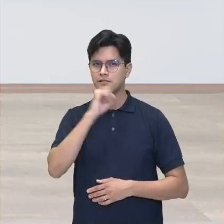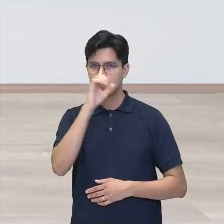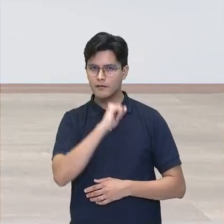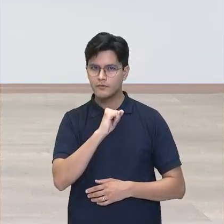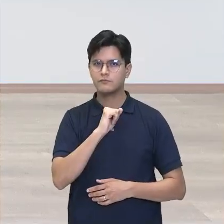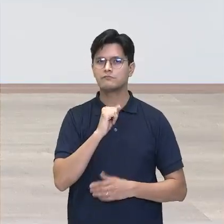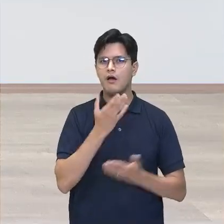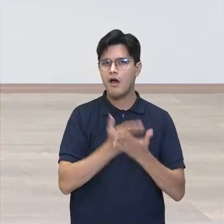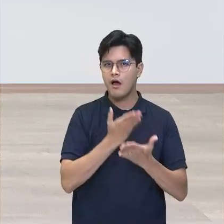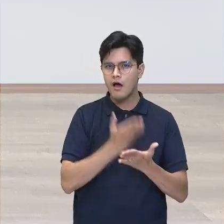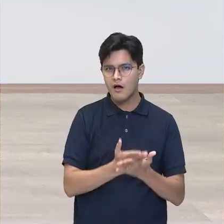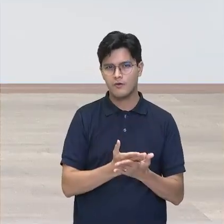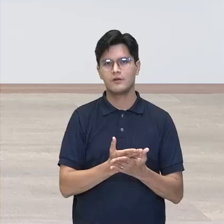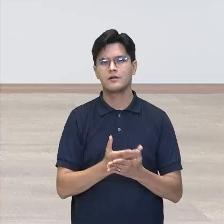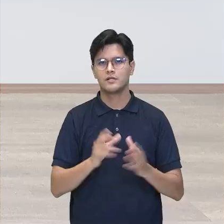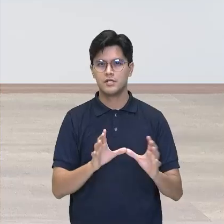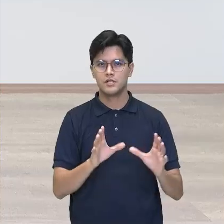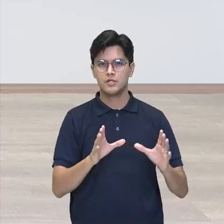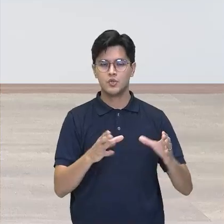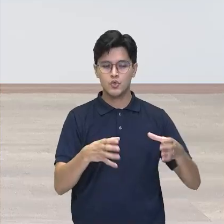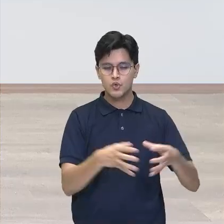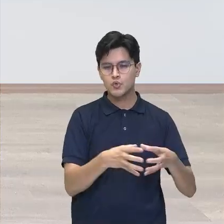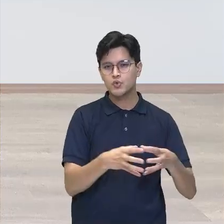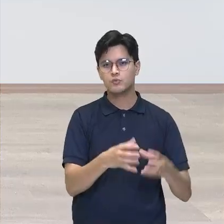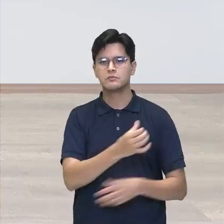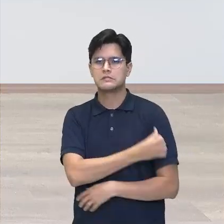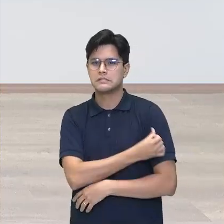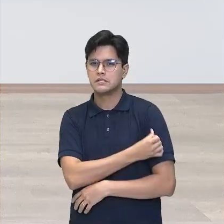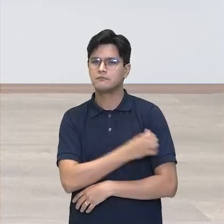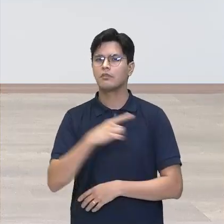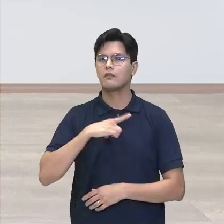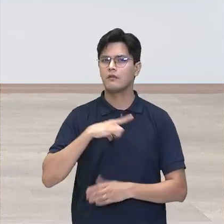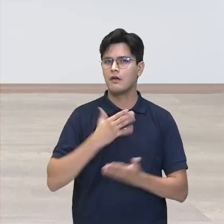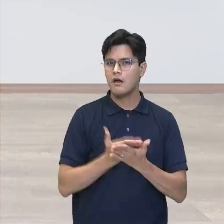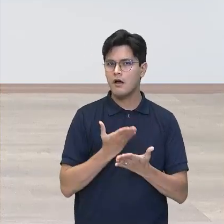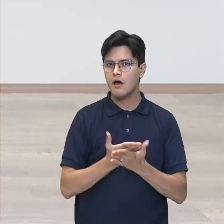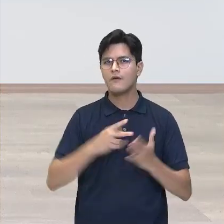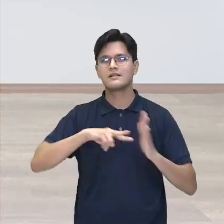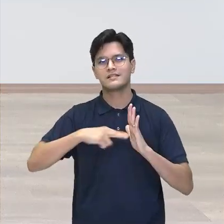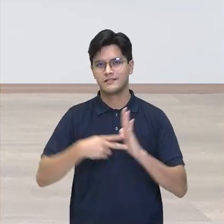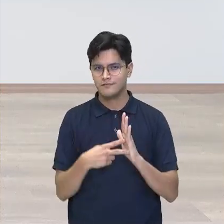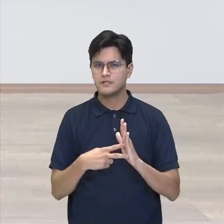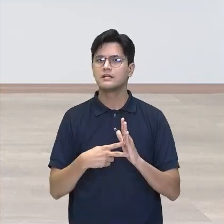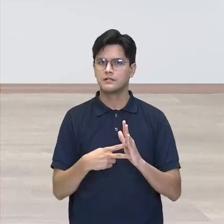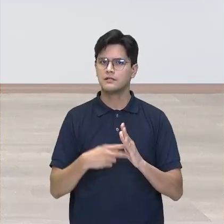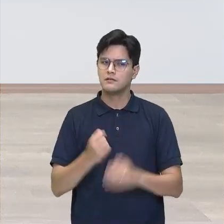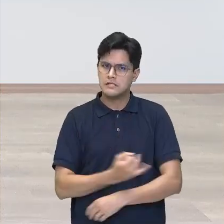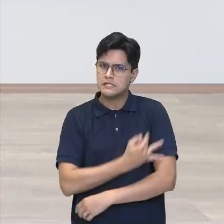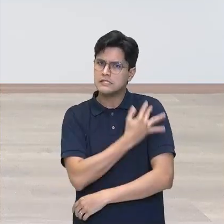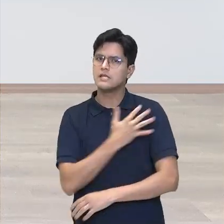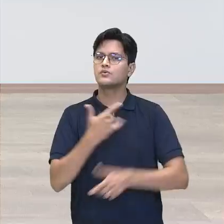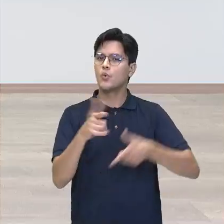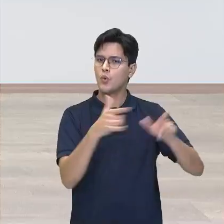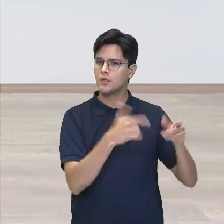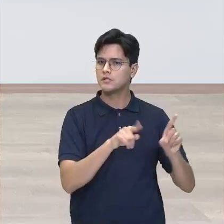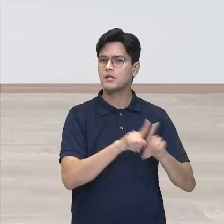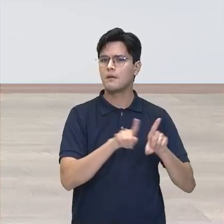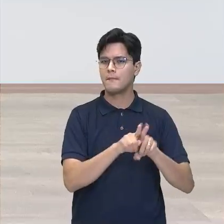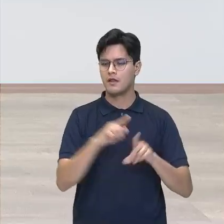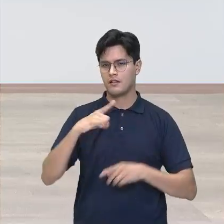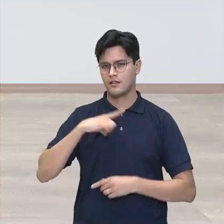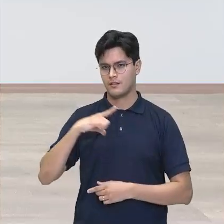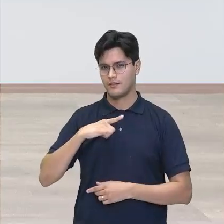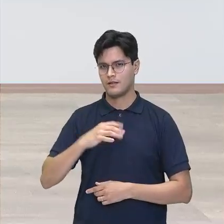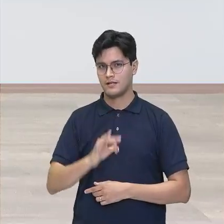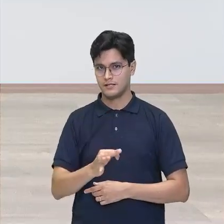se ajudando, né? Enquanto professores, vão lembrando uns aos outros de pegar o material que é enviado também aqui pela equipe